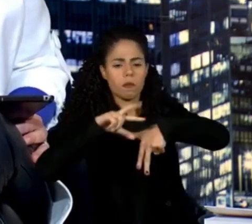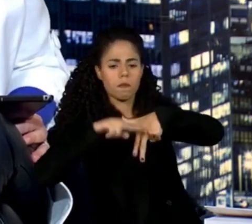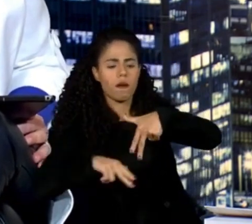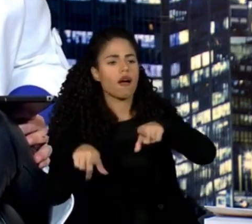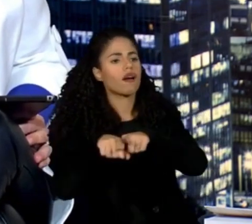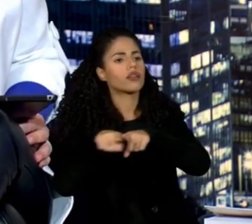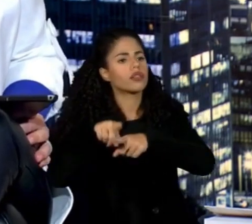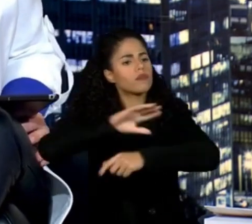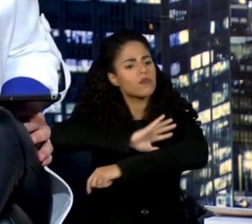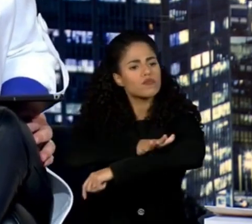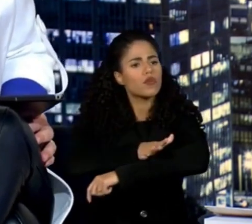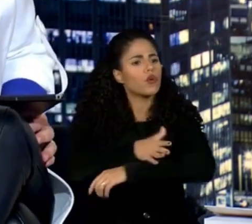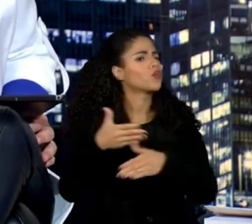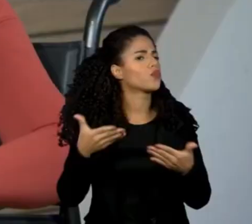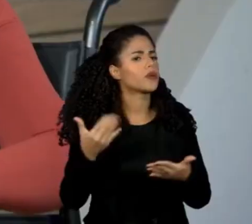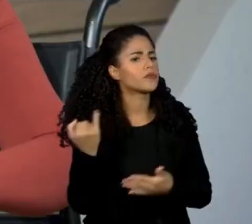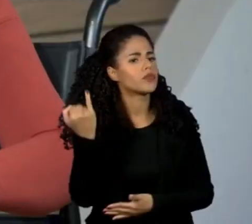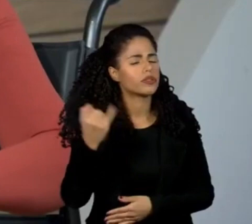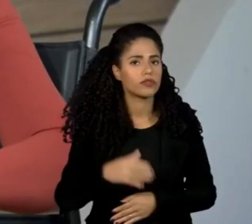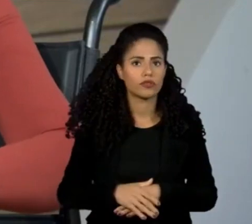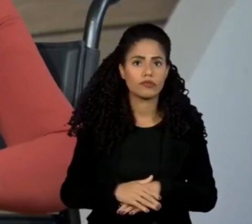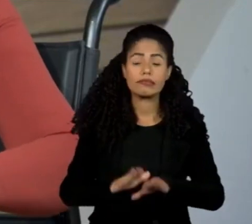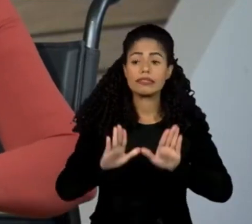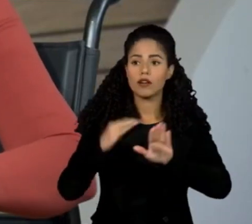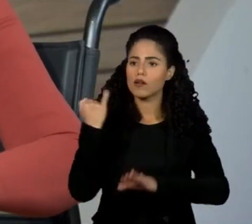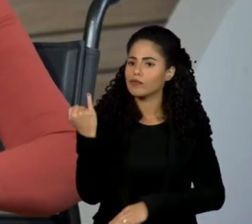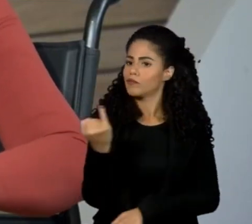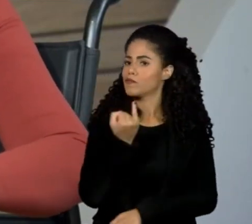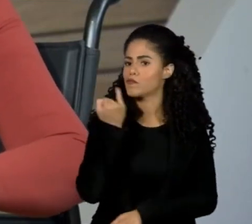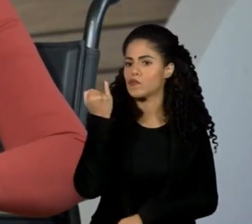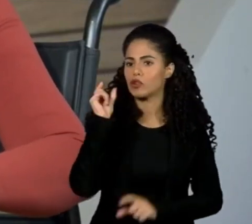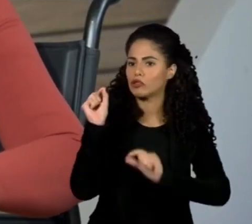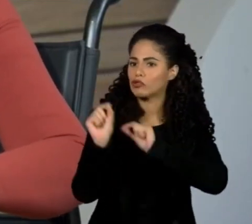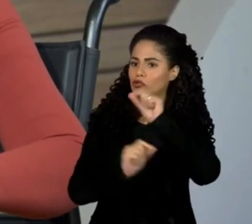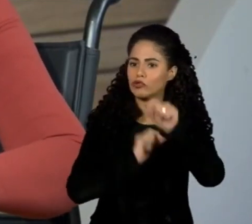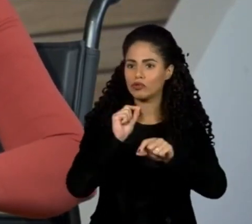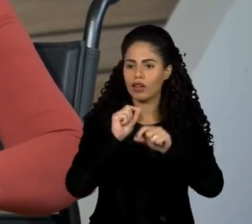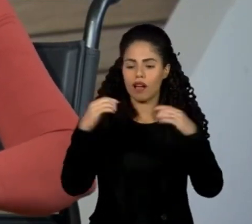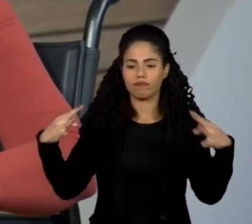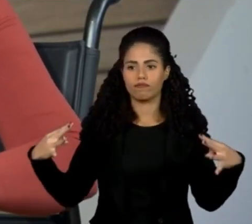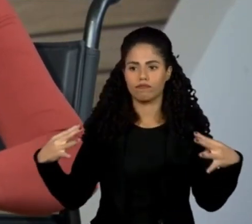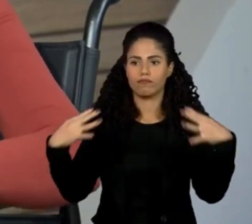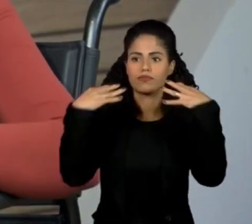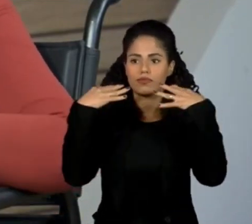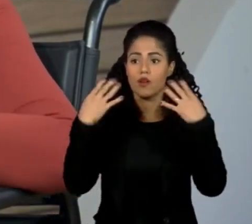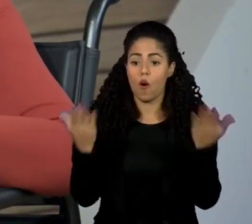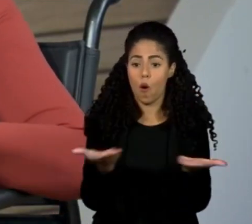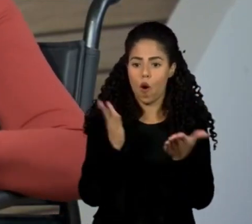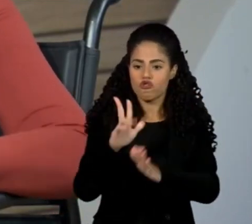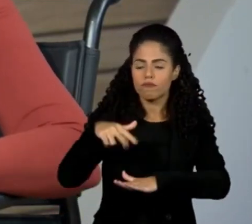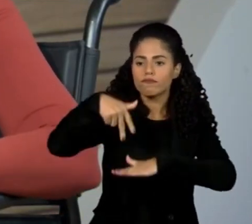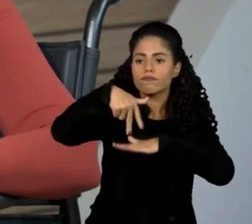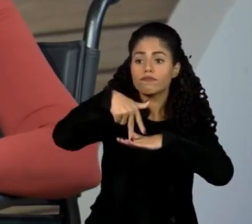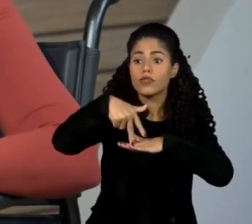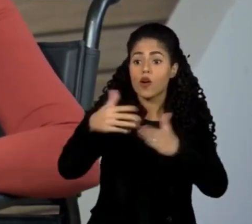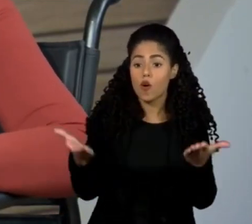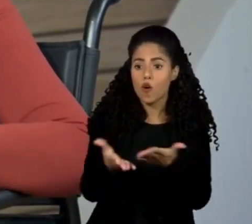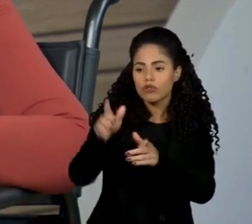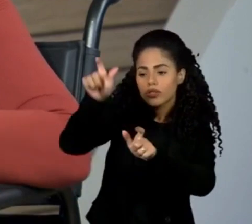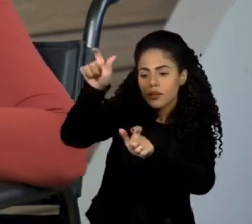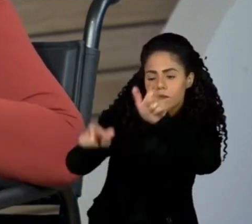que ponto é esse Eu acho que o ponto principal é a visibilidade hoje as mulheres